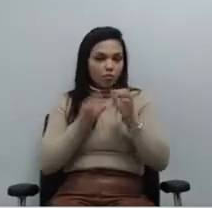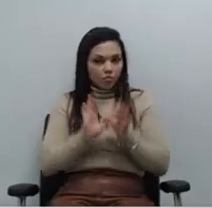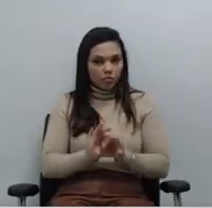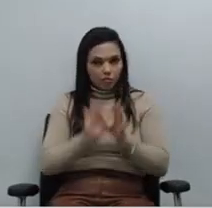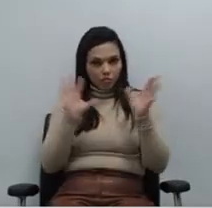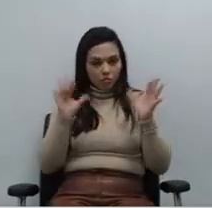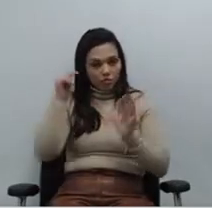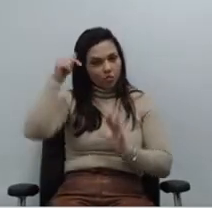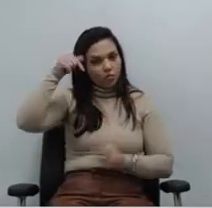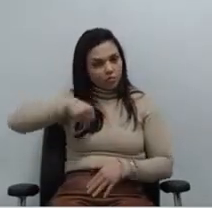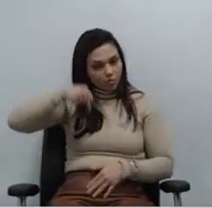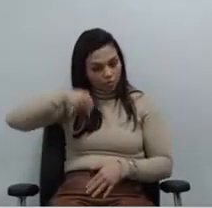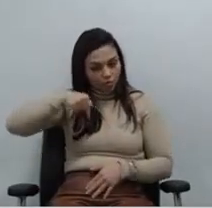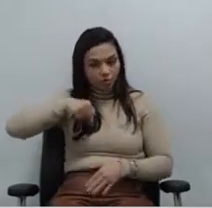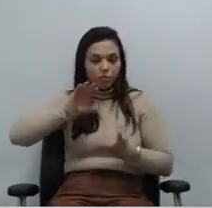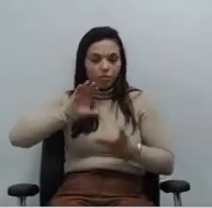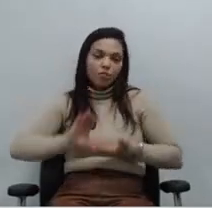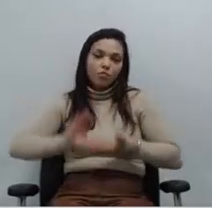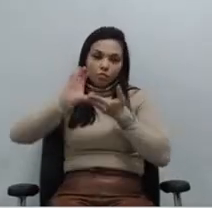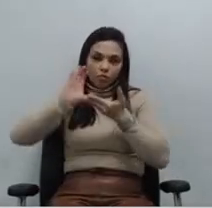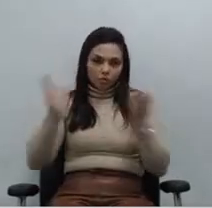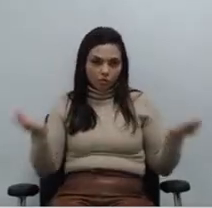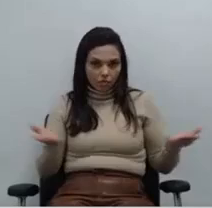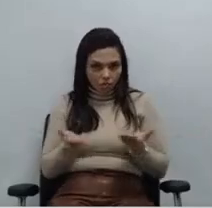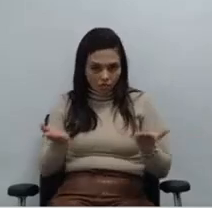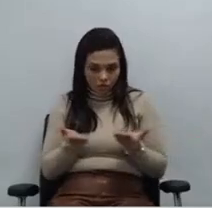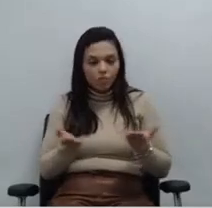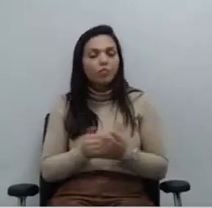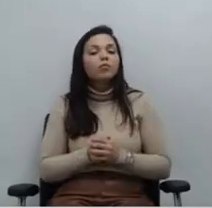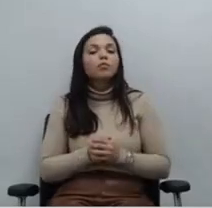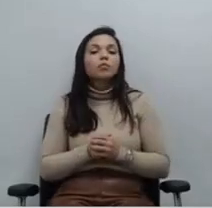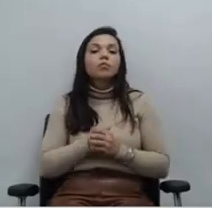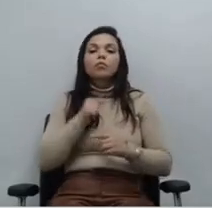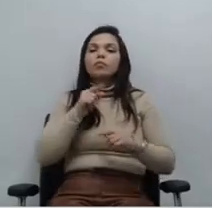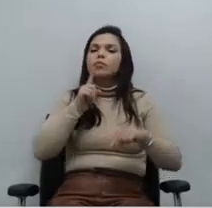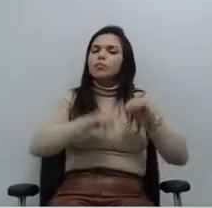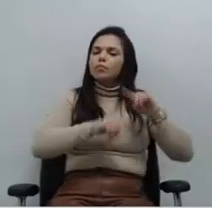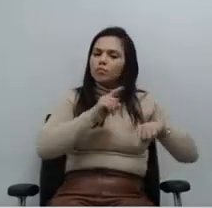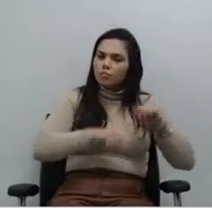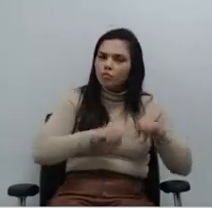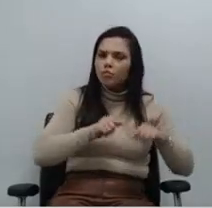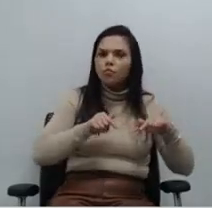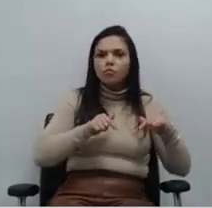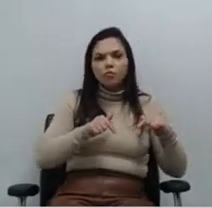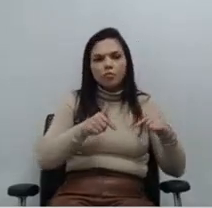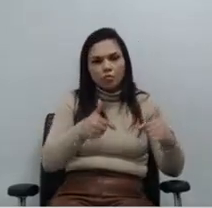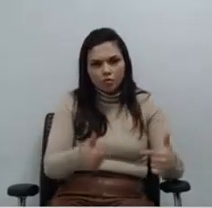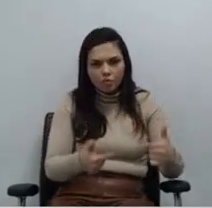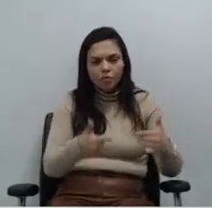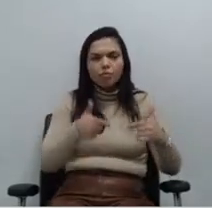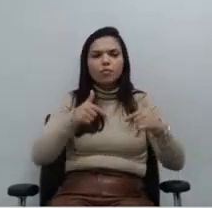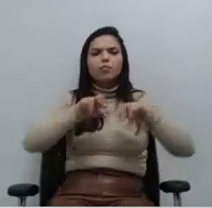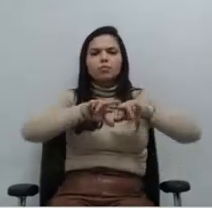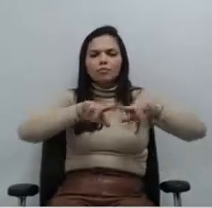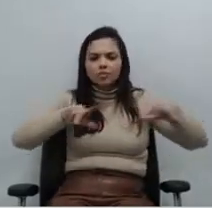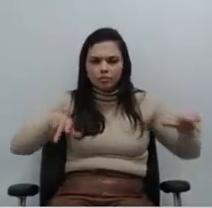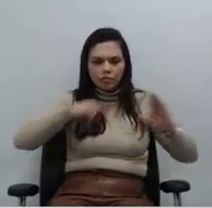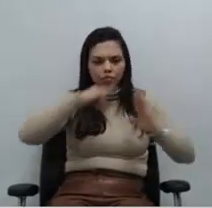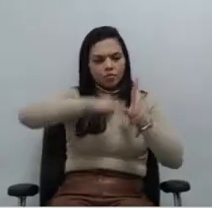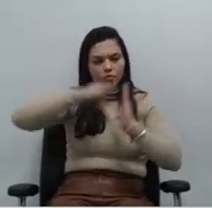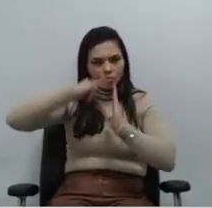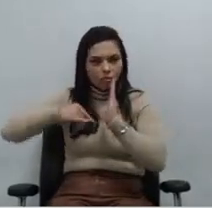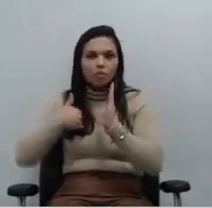nesse Conselho. E para subsidiar a minha análise sobre os produtos e ações e demais materiais encaminhados, eu